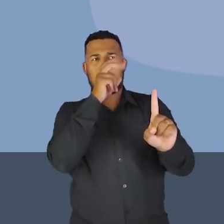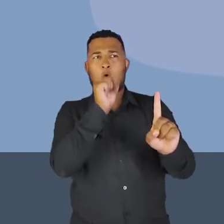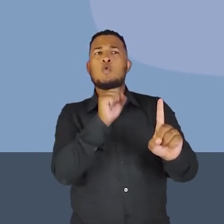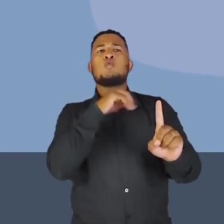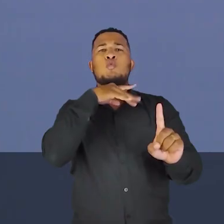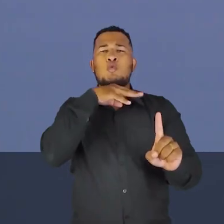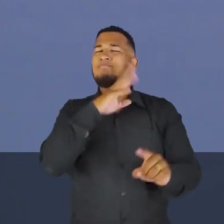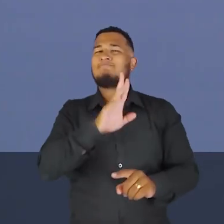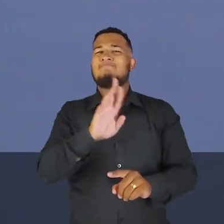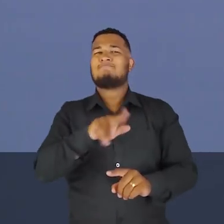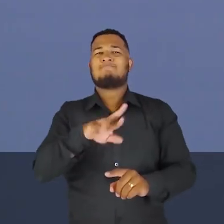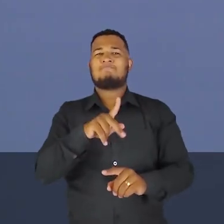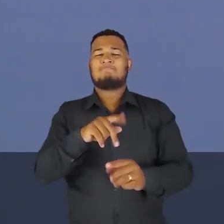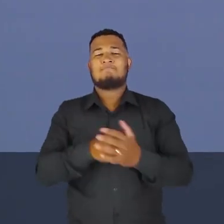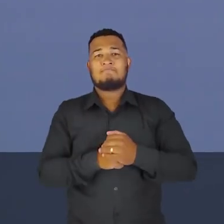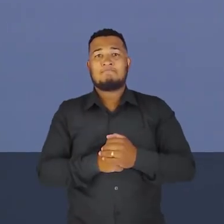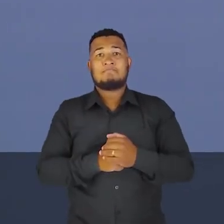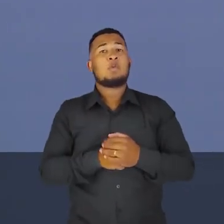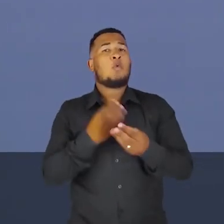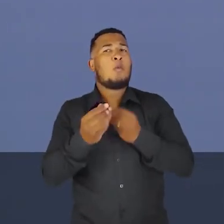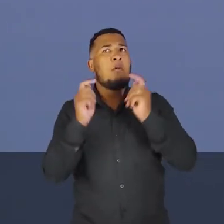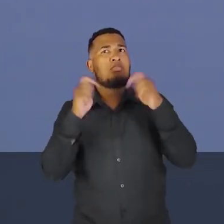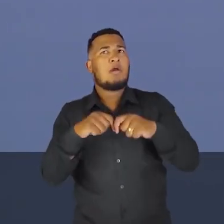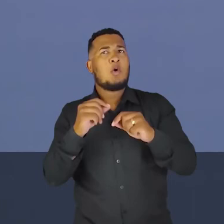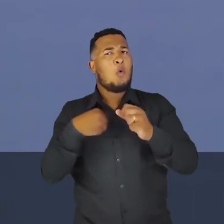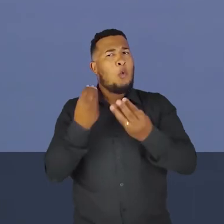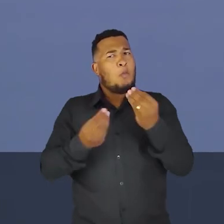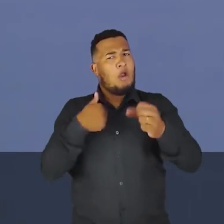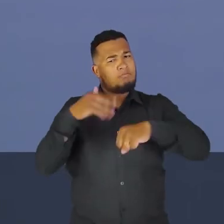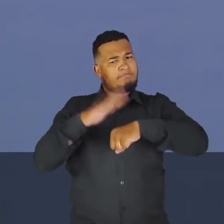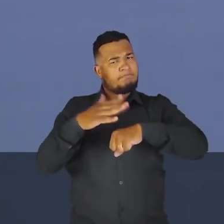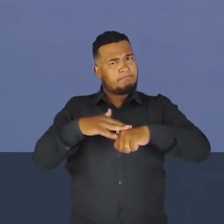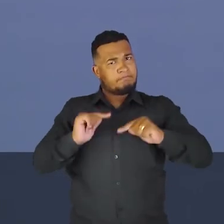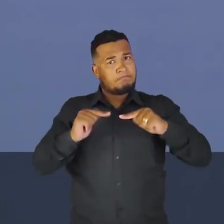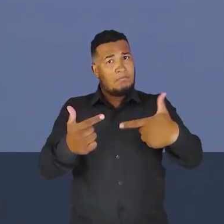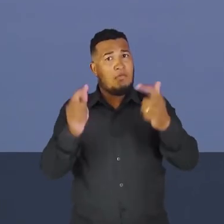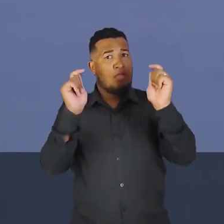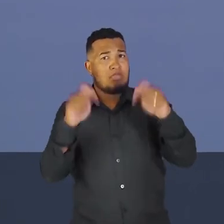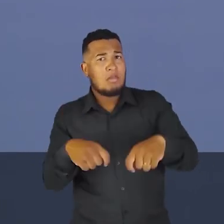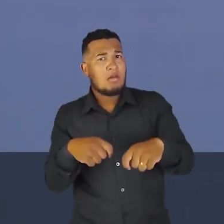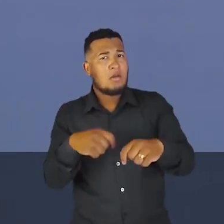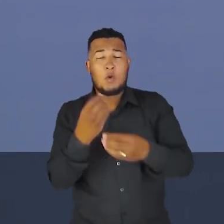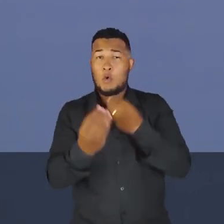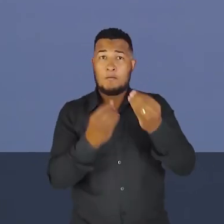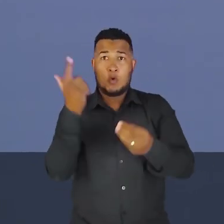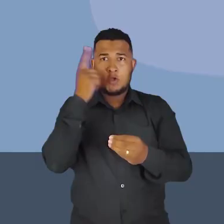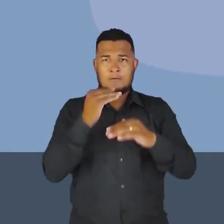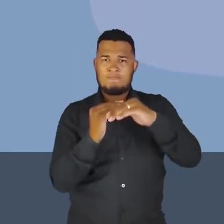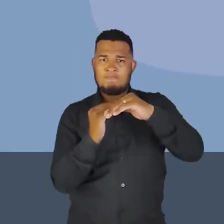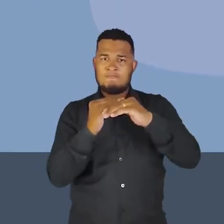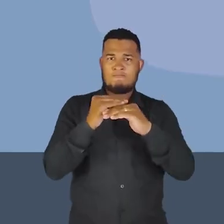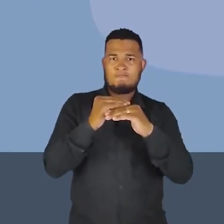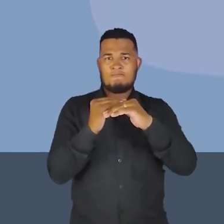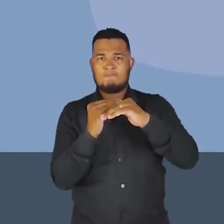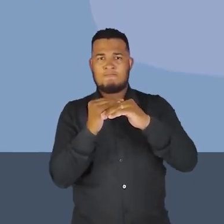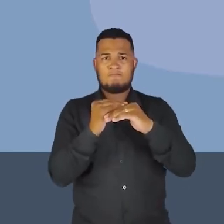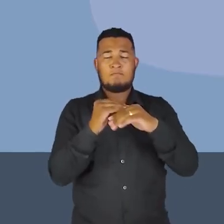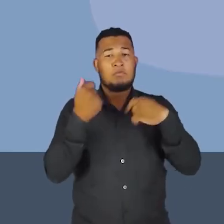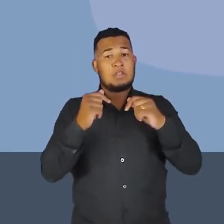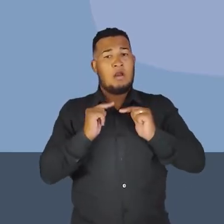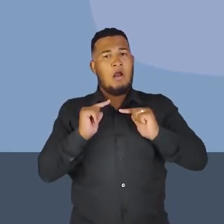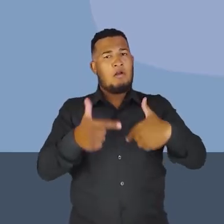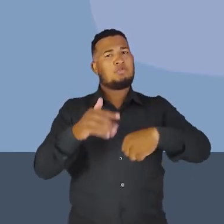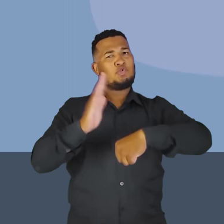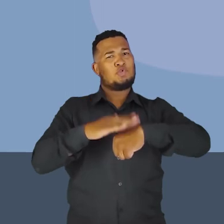próprias necessidades. Então, quais serão então as nossas ações? O que nós devemos fazer para ser sustentável? A gente tem que tomar atitude